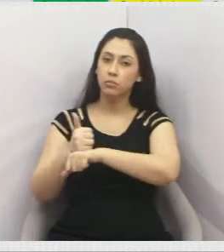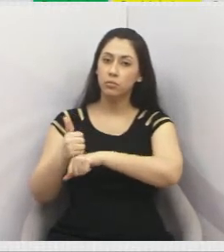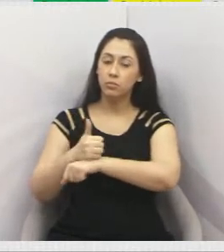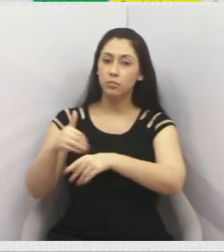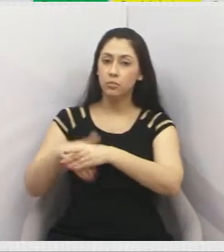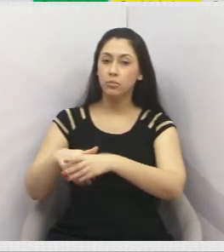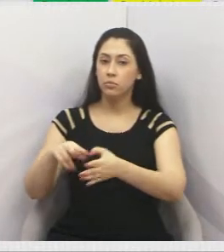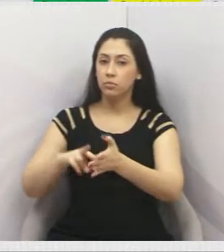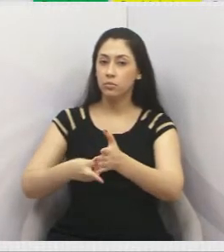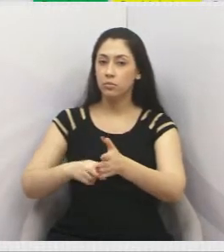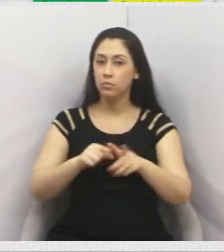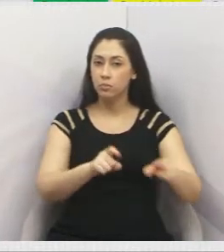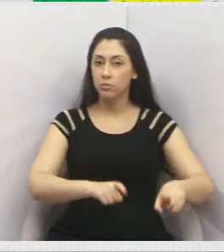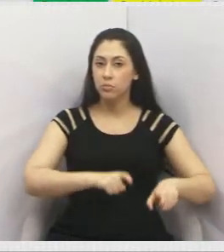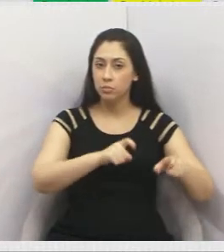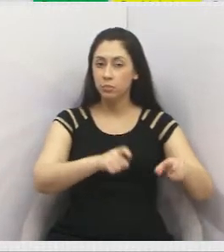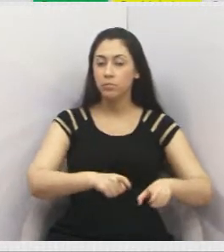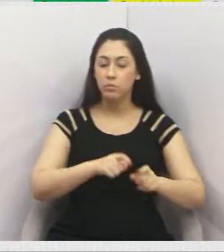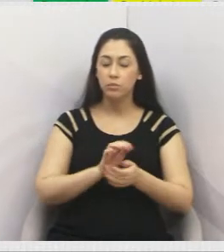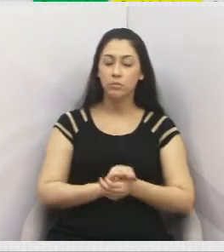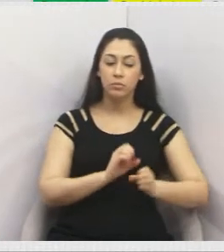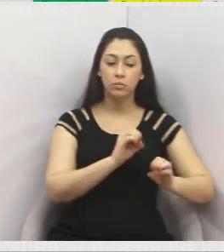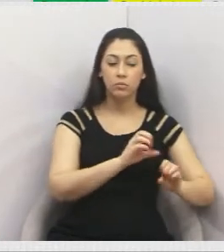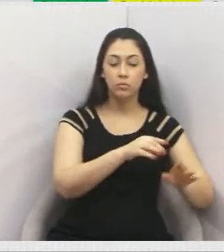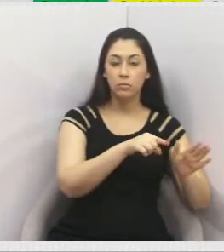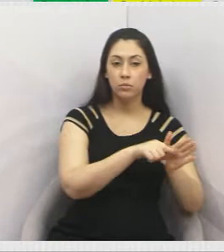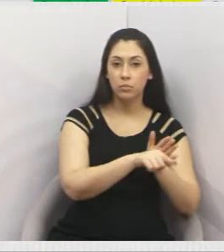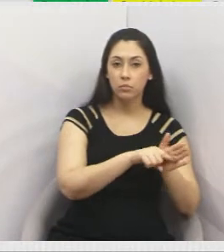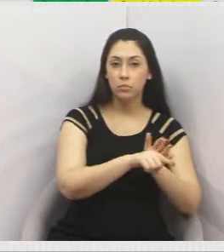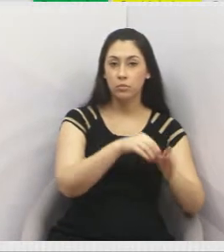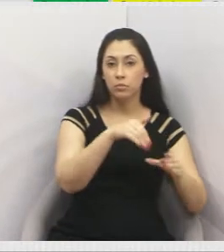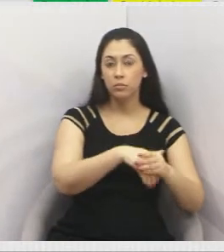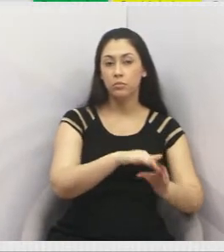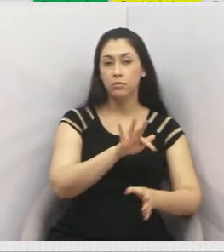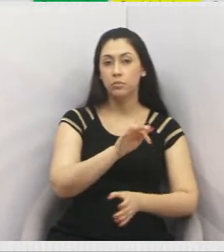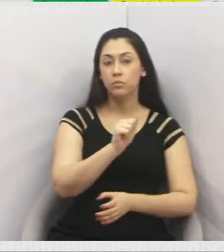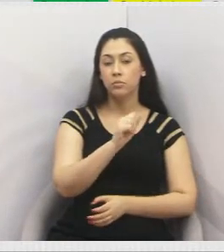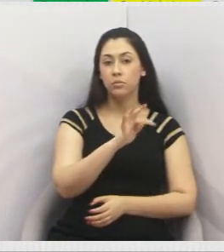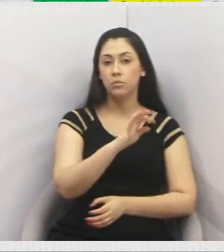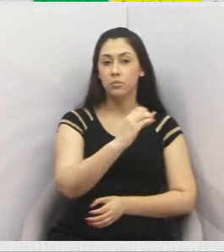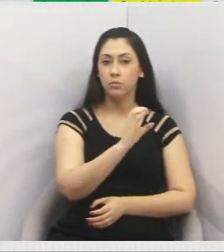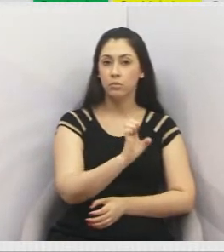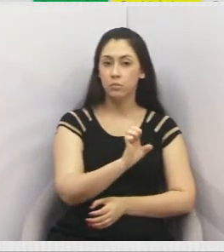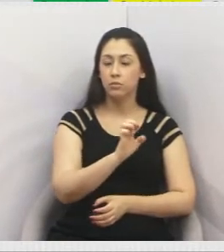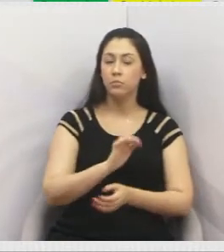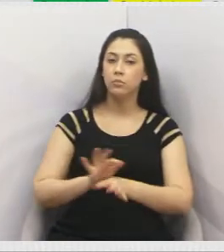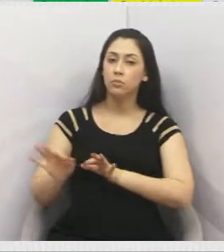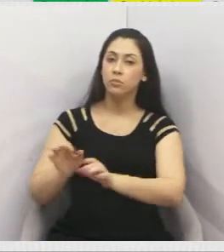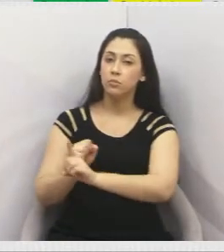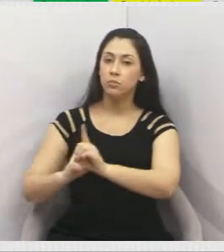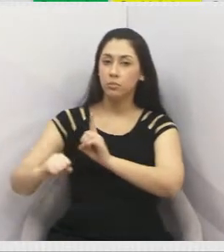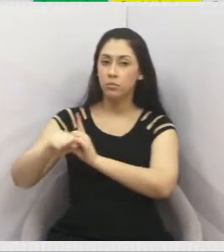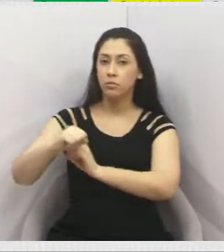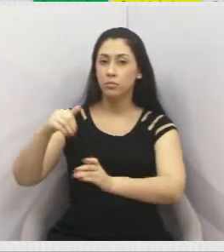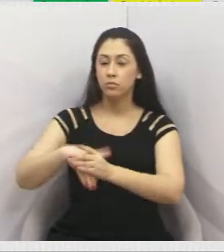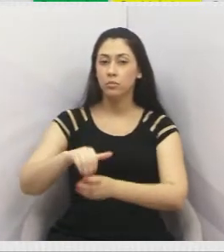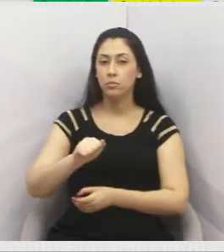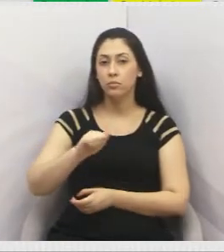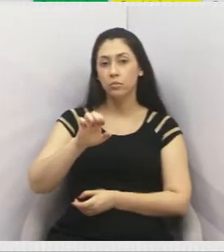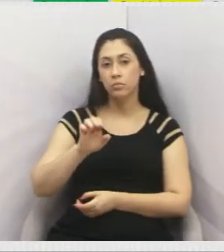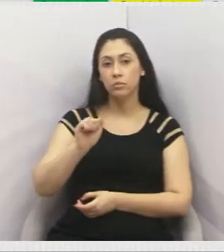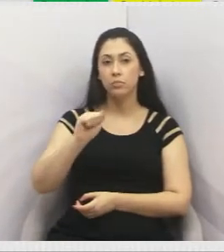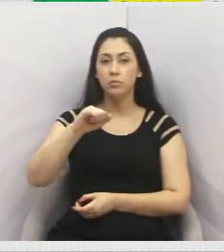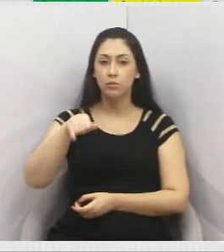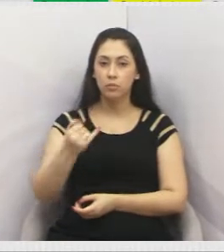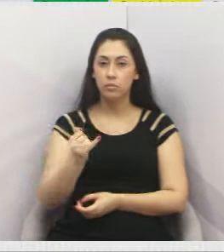Sindicato Rural, entidades acadêmicas de pesquisa, FATEC, e Organização da Sociedade Civil, AEAJ, Associação